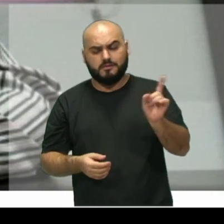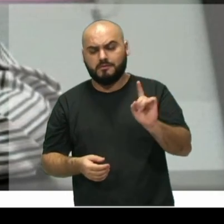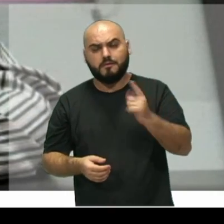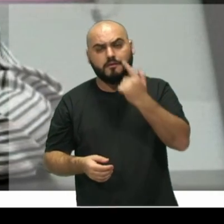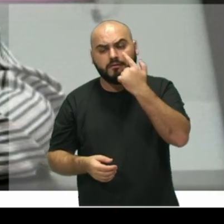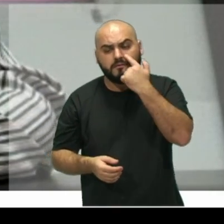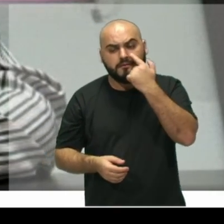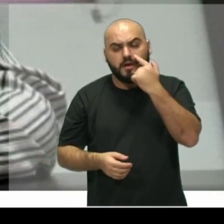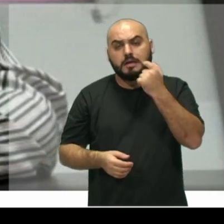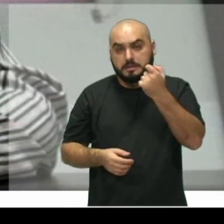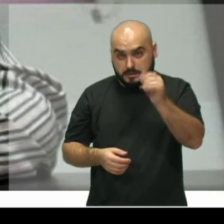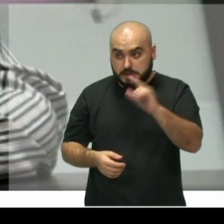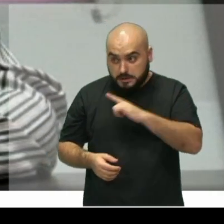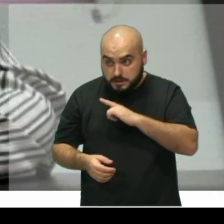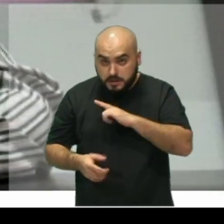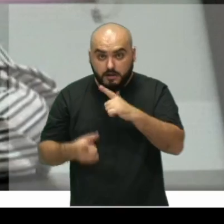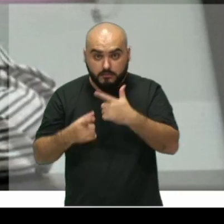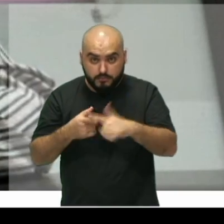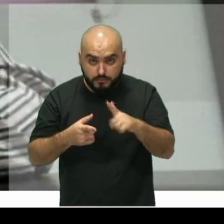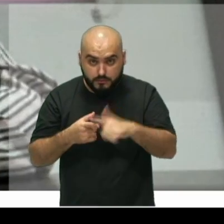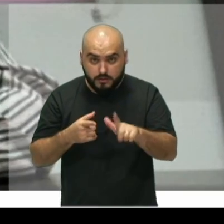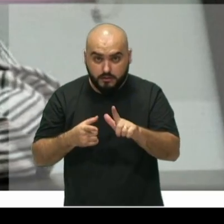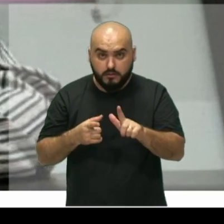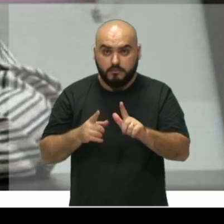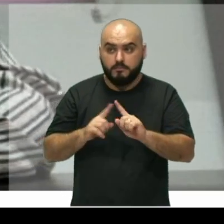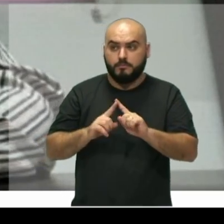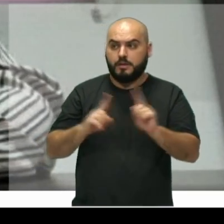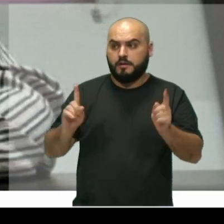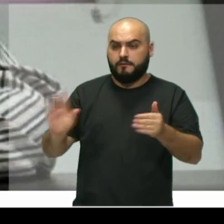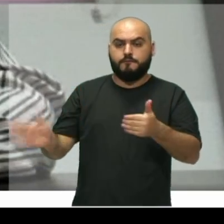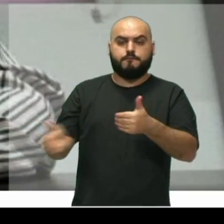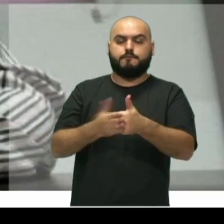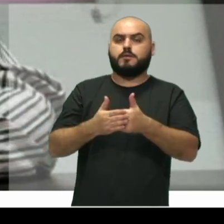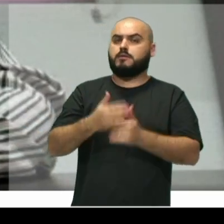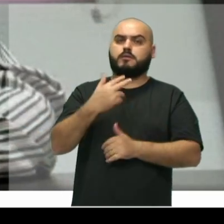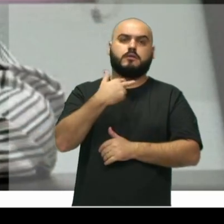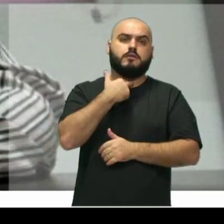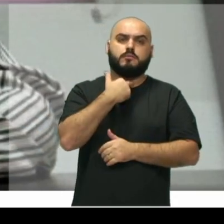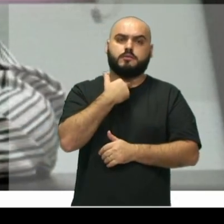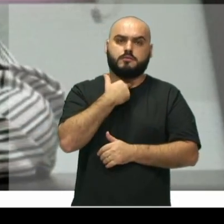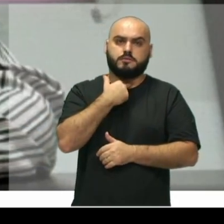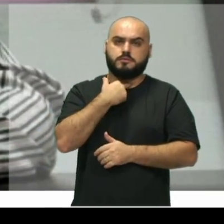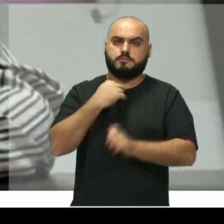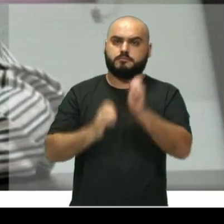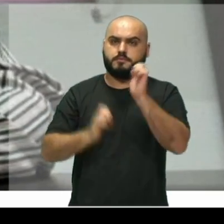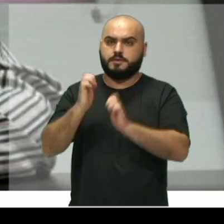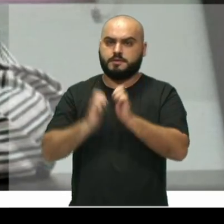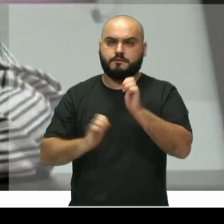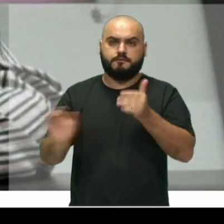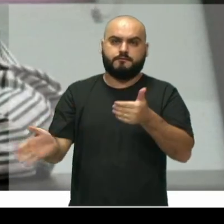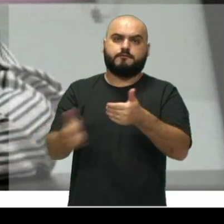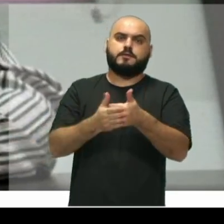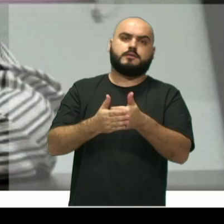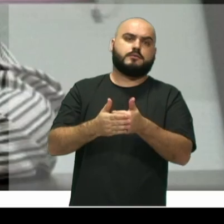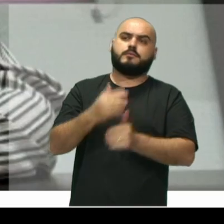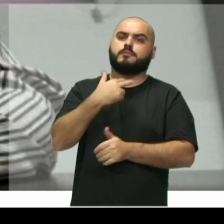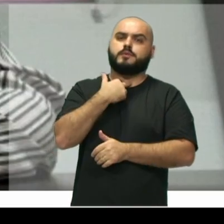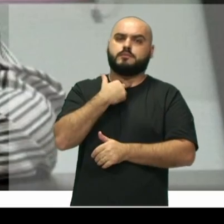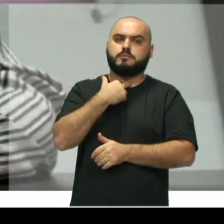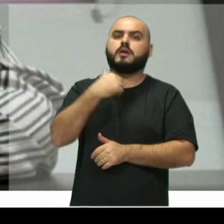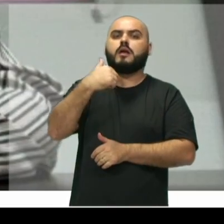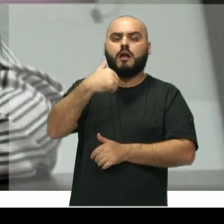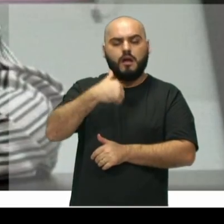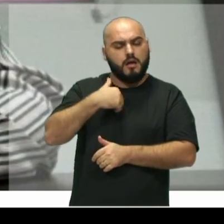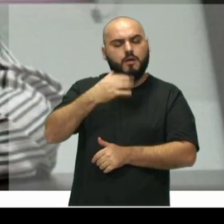for, mas sem hipótese alguma esse espaço ser bloqueado pela empresa. Eu penso que já deveria ter tirado as